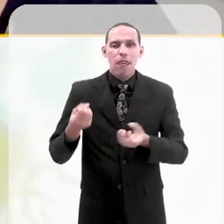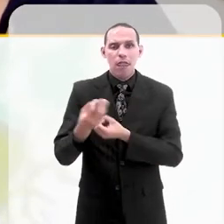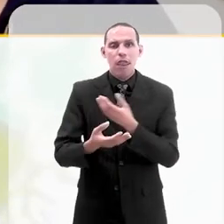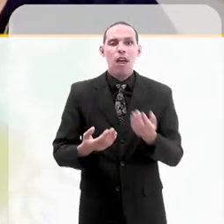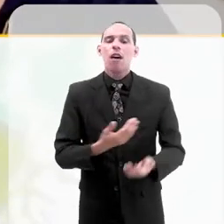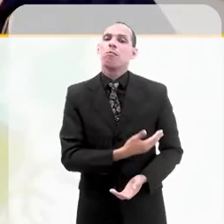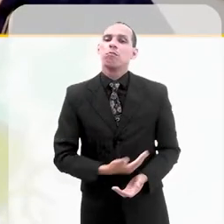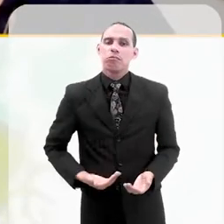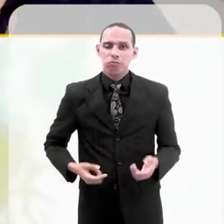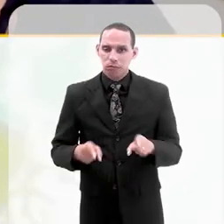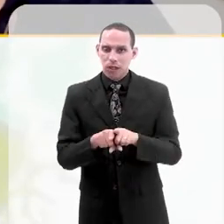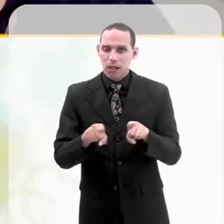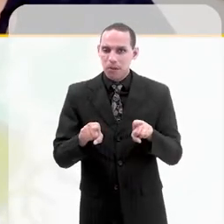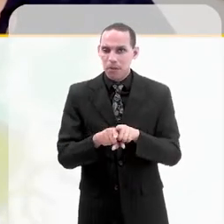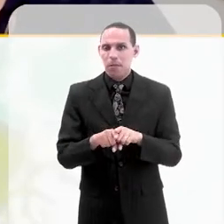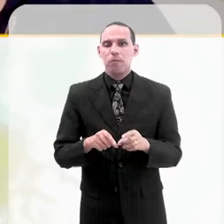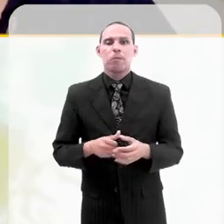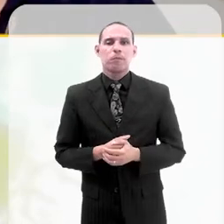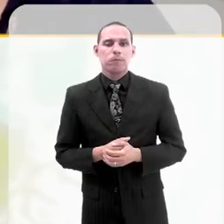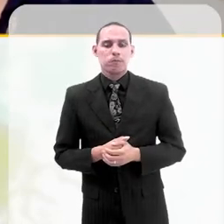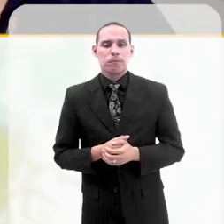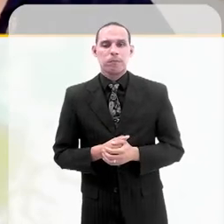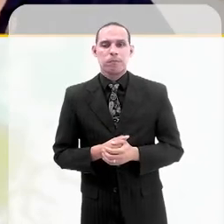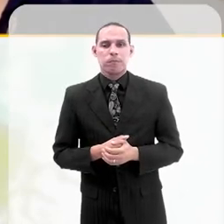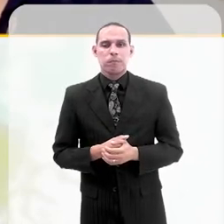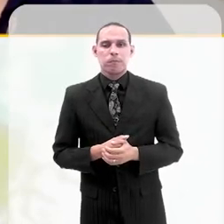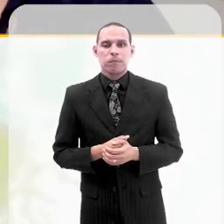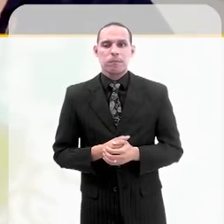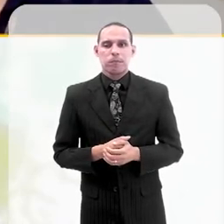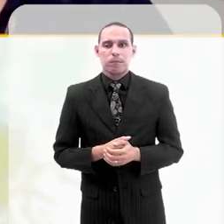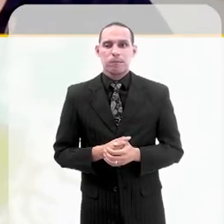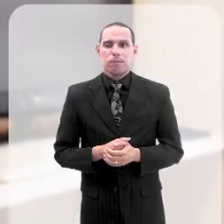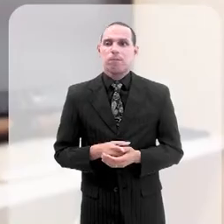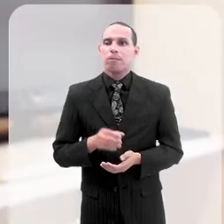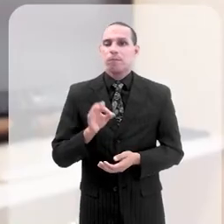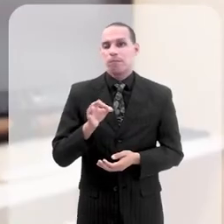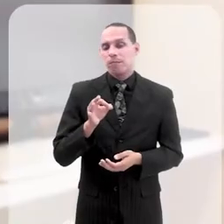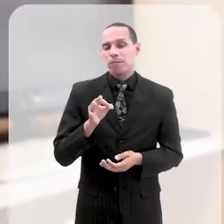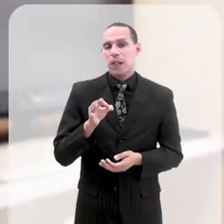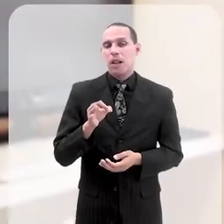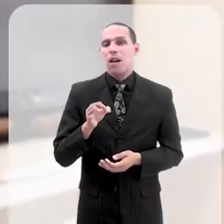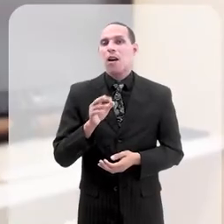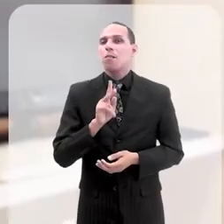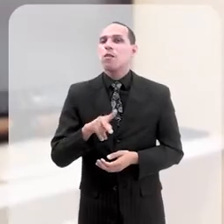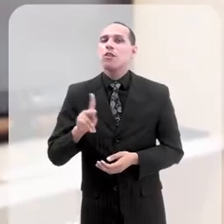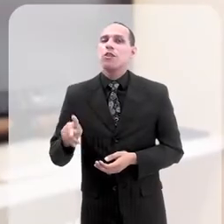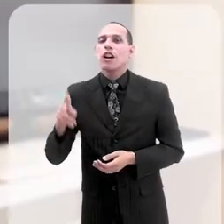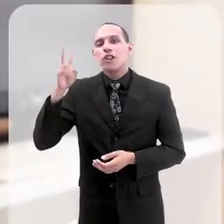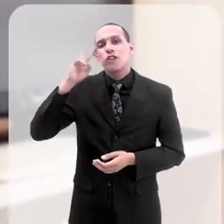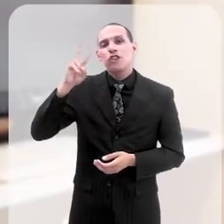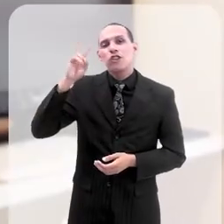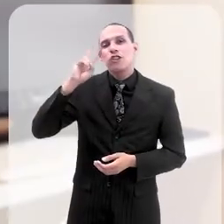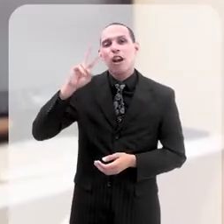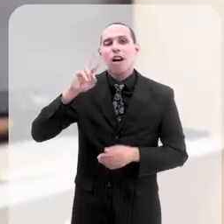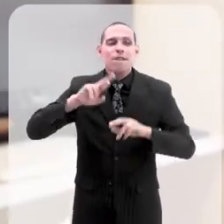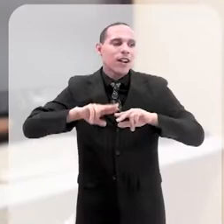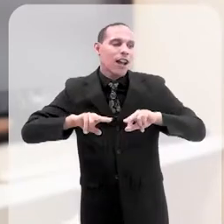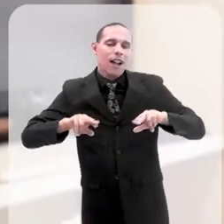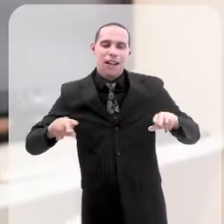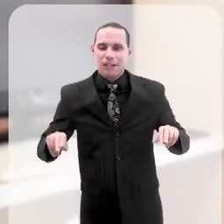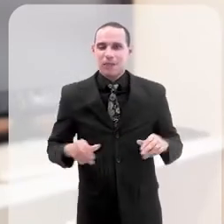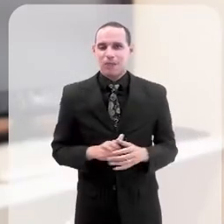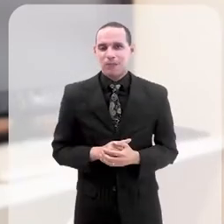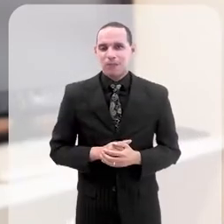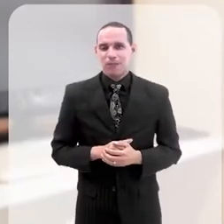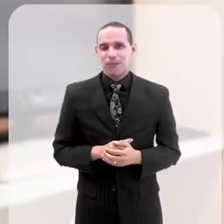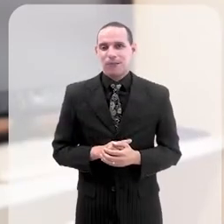tem Como que é devolver importante. gratuitamente. Sim. Professora, histórias. Dentro dessa questão,